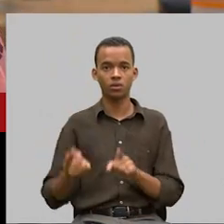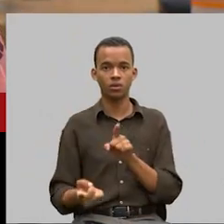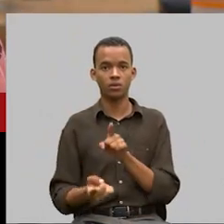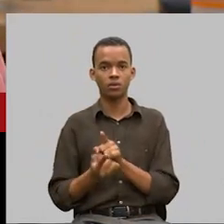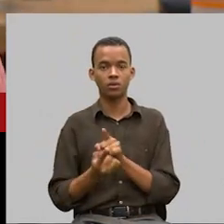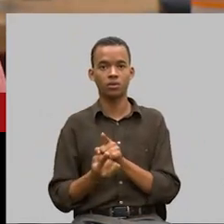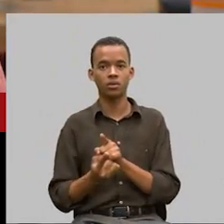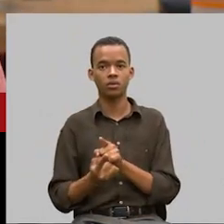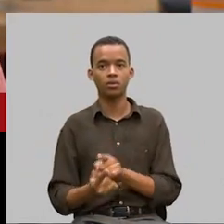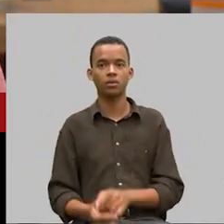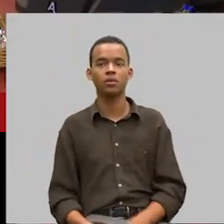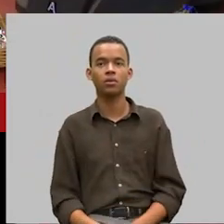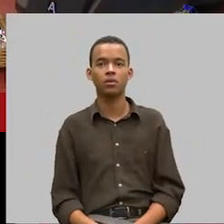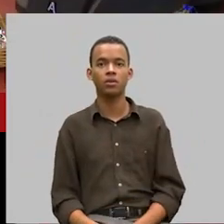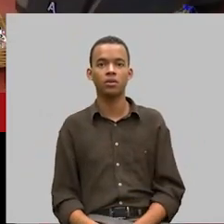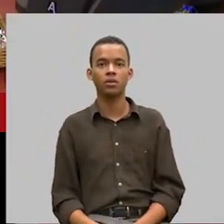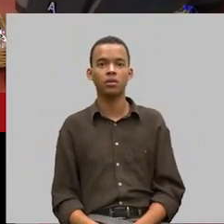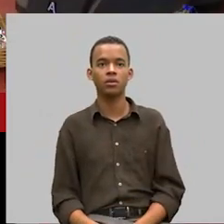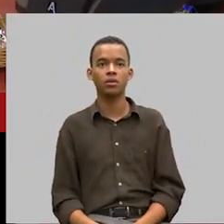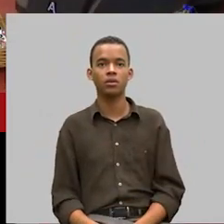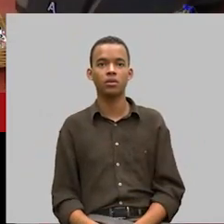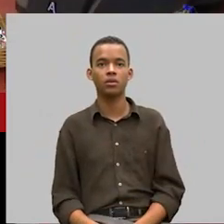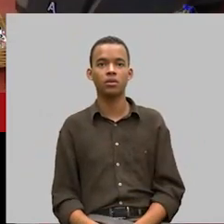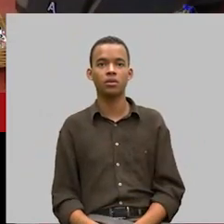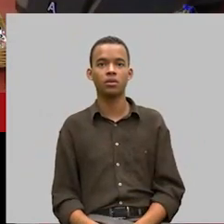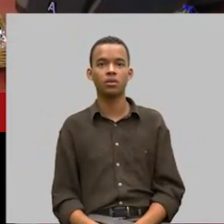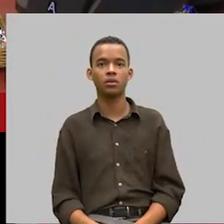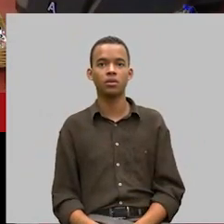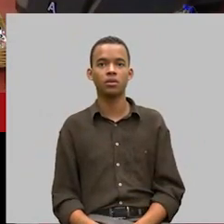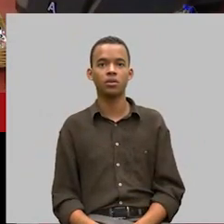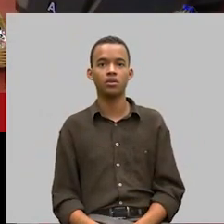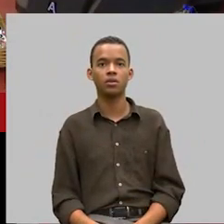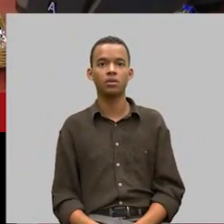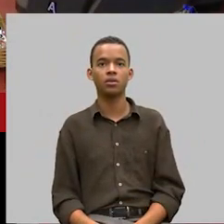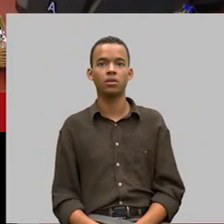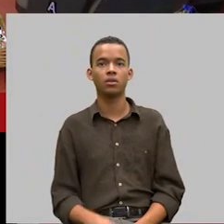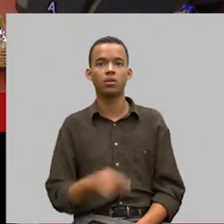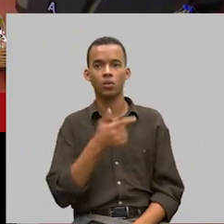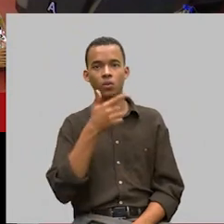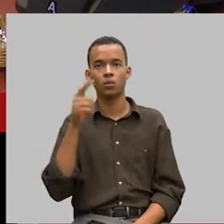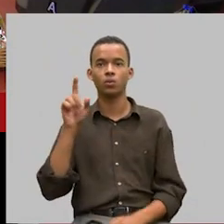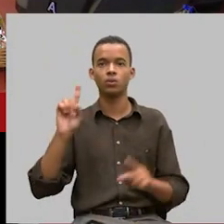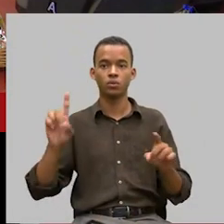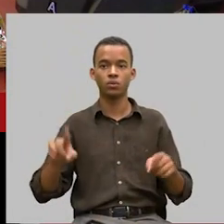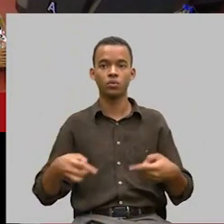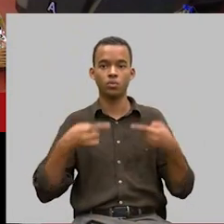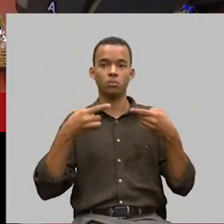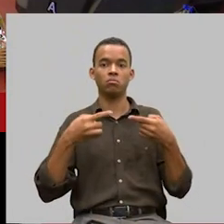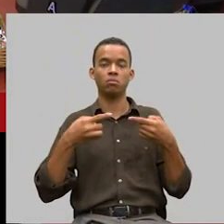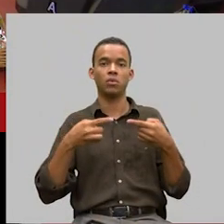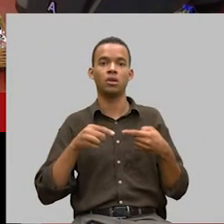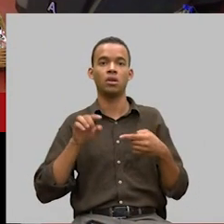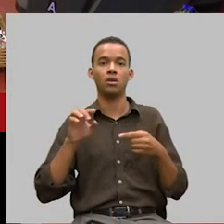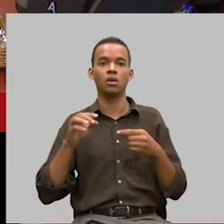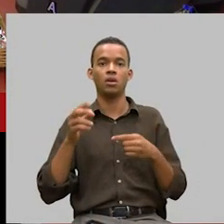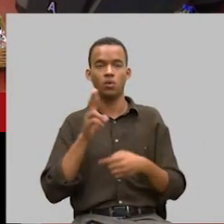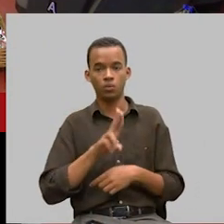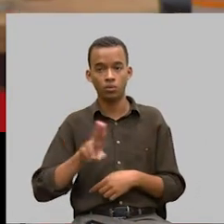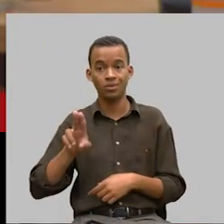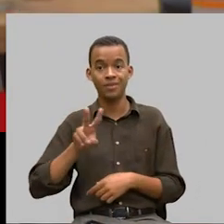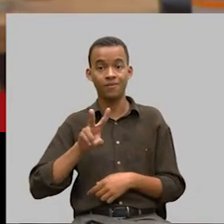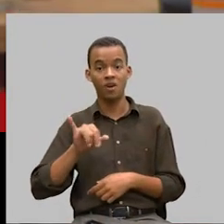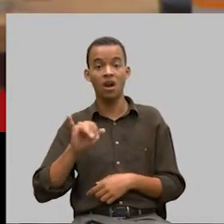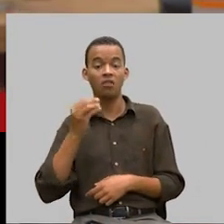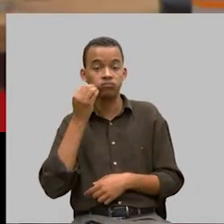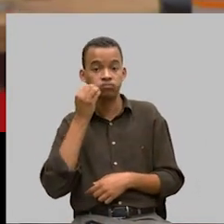aqui eh e aí as Universidades outros desafio as Universidades vão ter coragem de fazer mestrado e